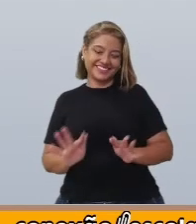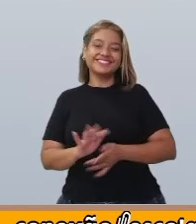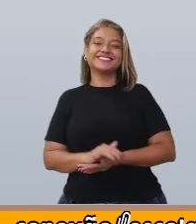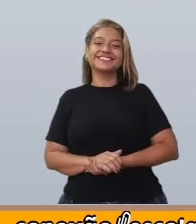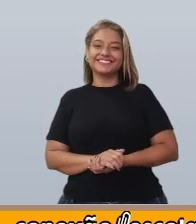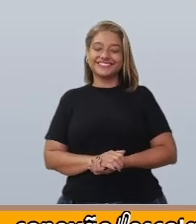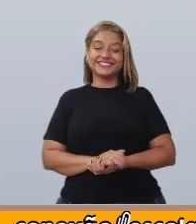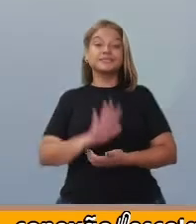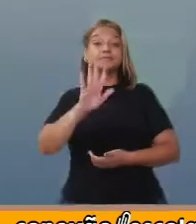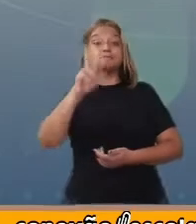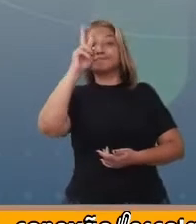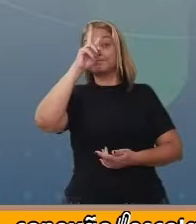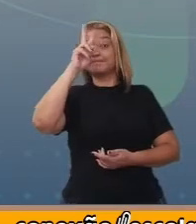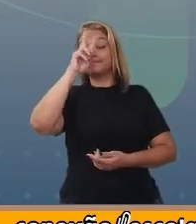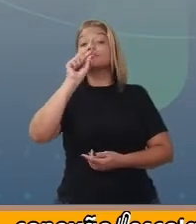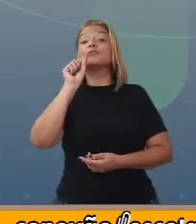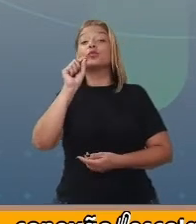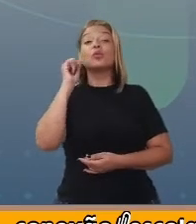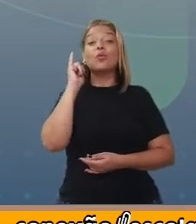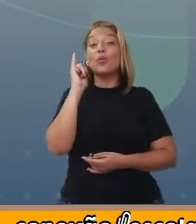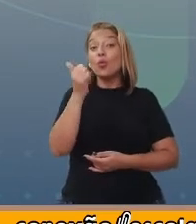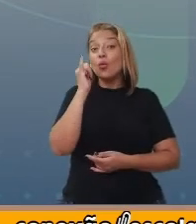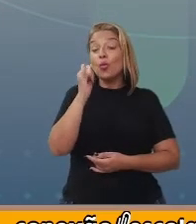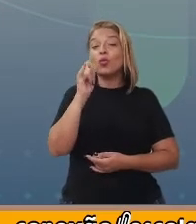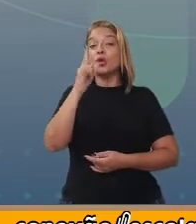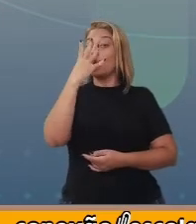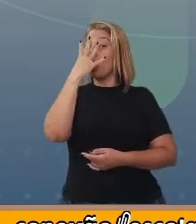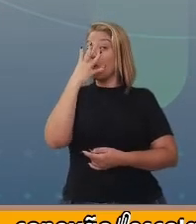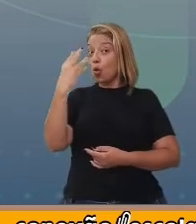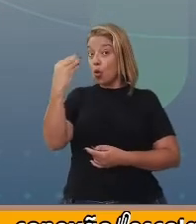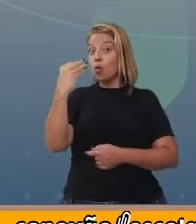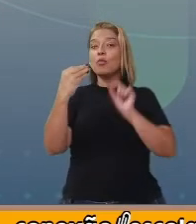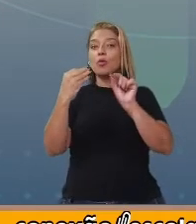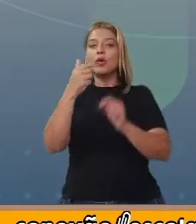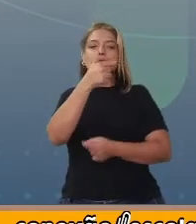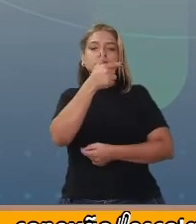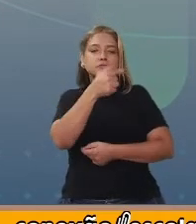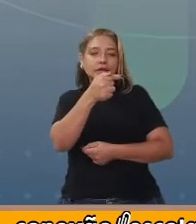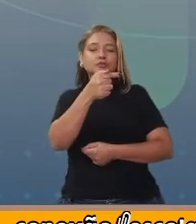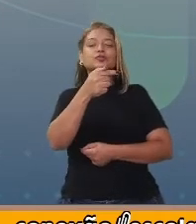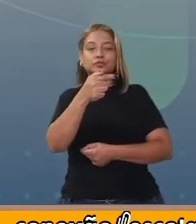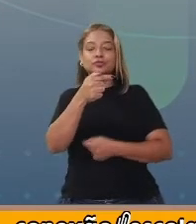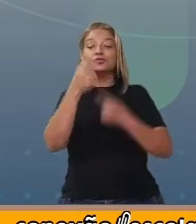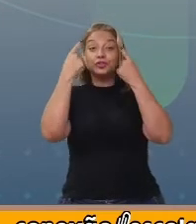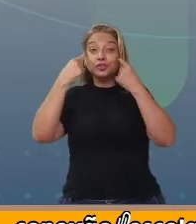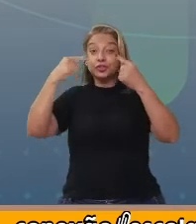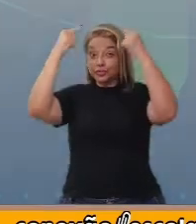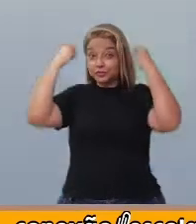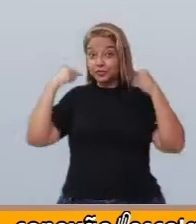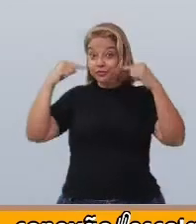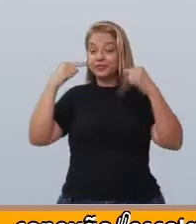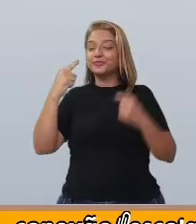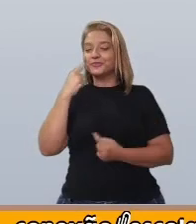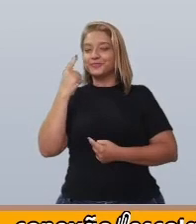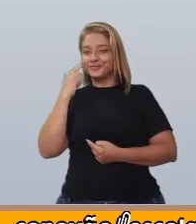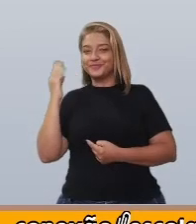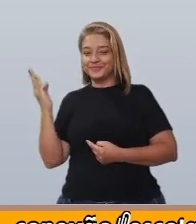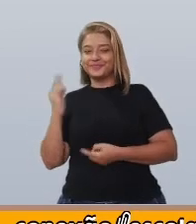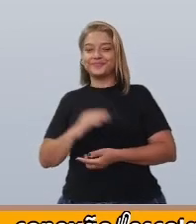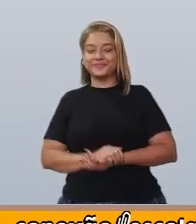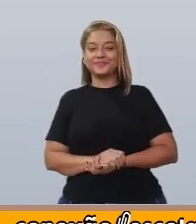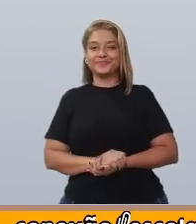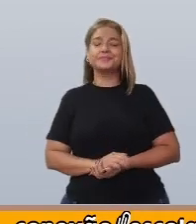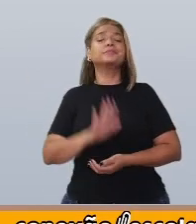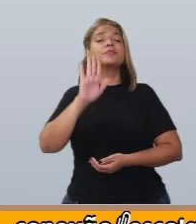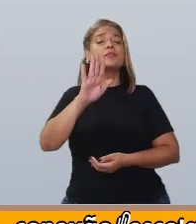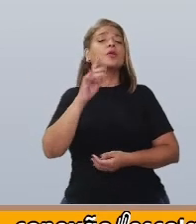Vamos agora relembrar o conto O Lobo e os Sete Cabritinhos. Vamos lá!